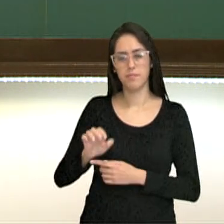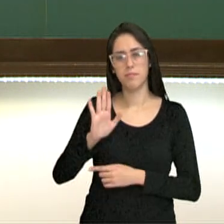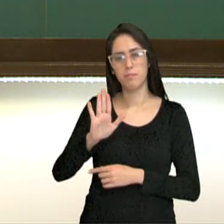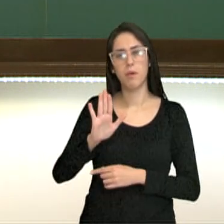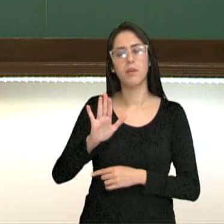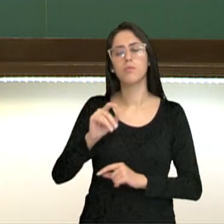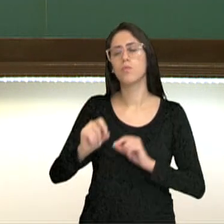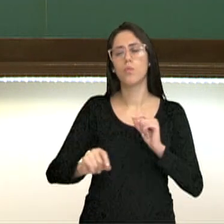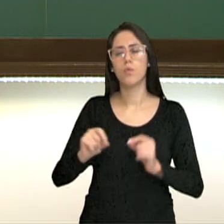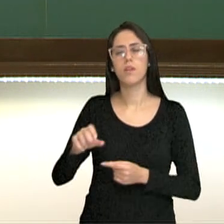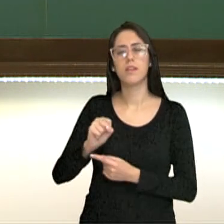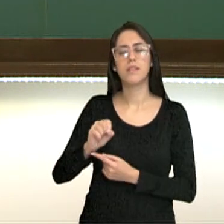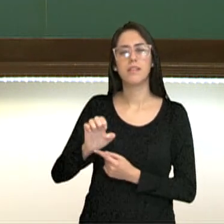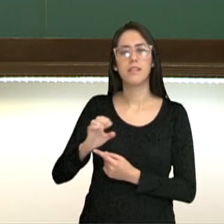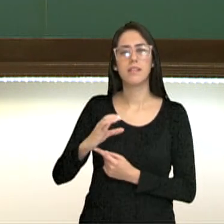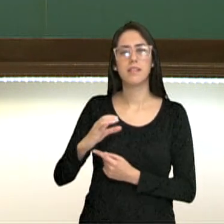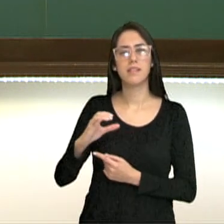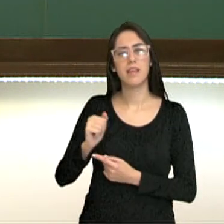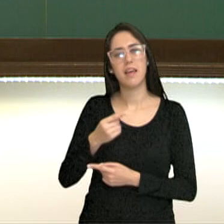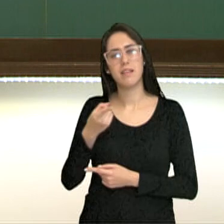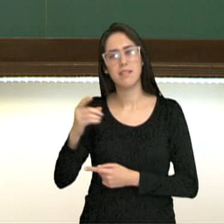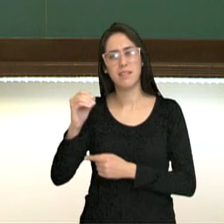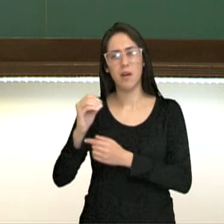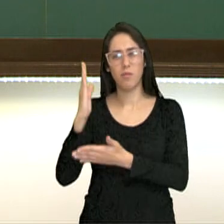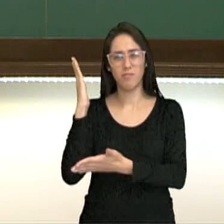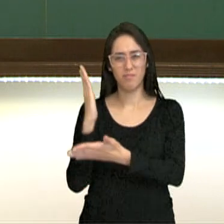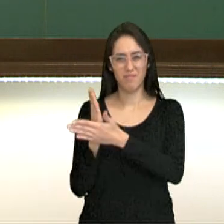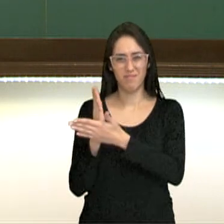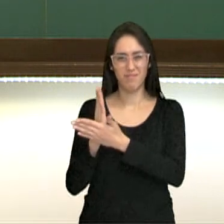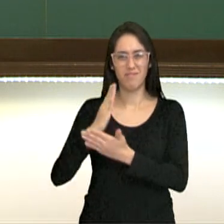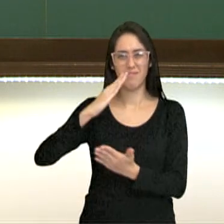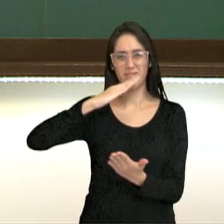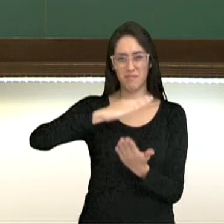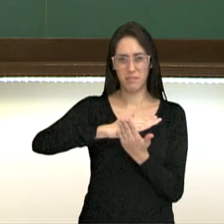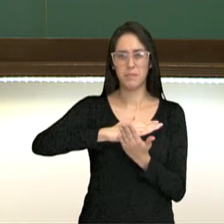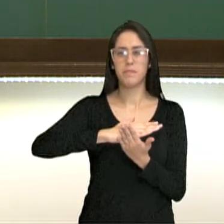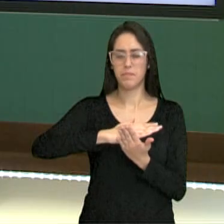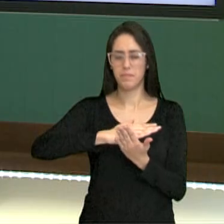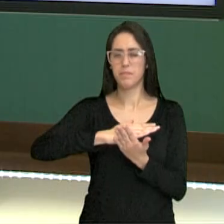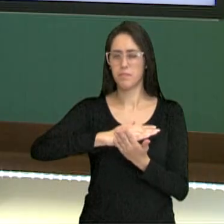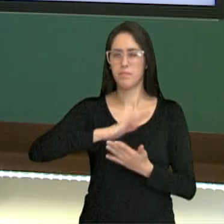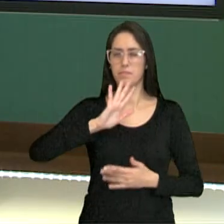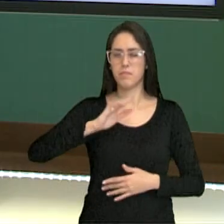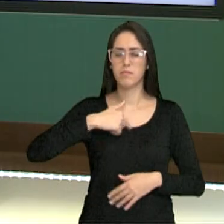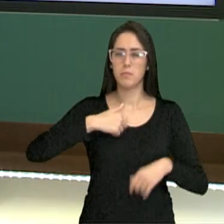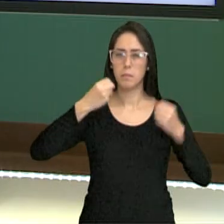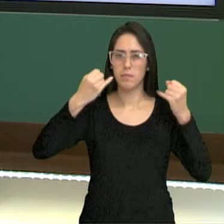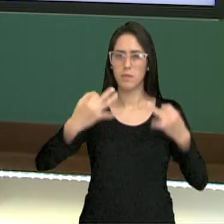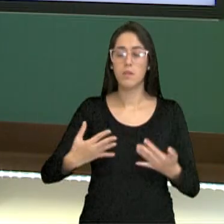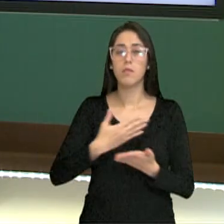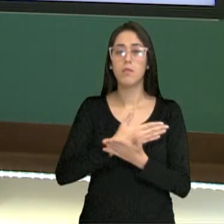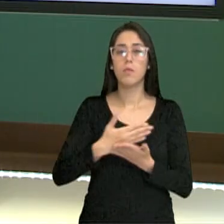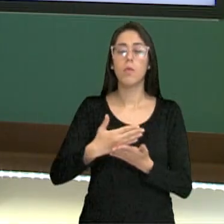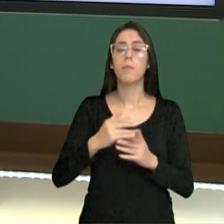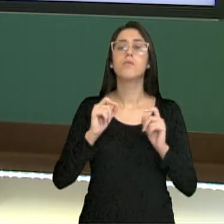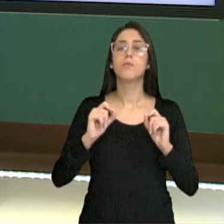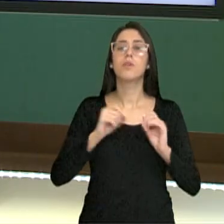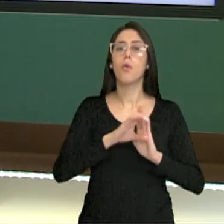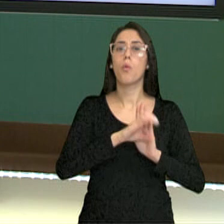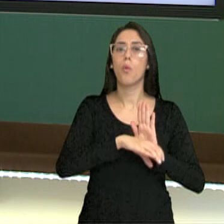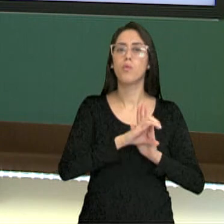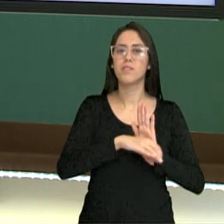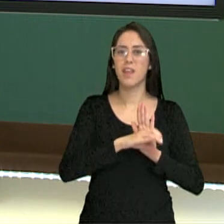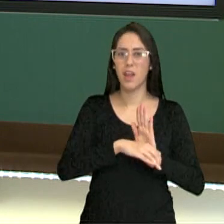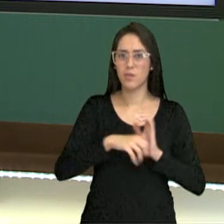das secções transversal e meridiana. Então, vamos começar primeiro com um conceito bem legal.